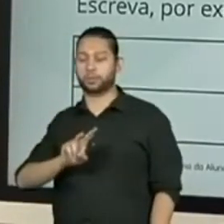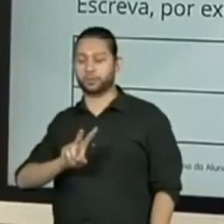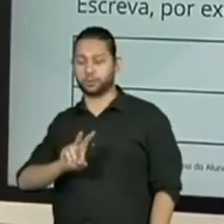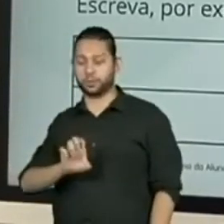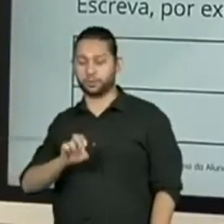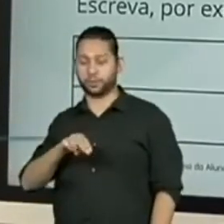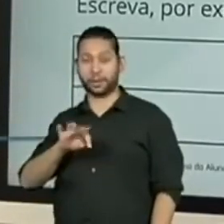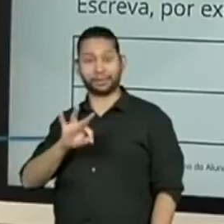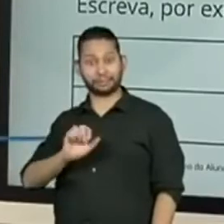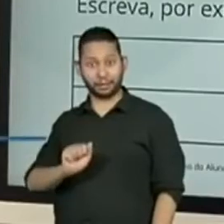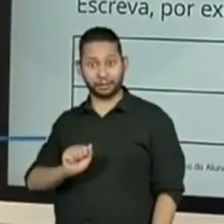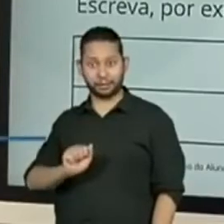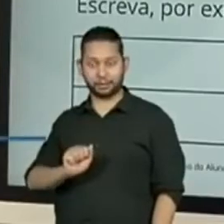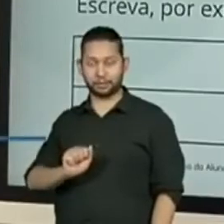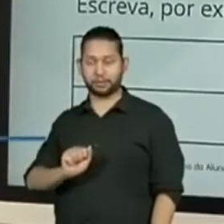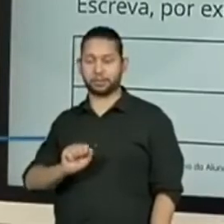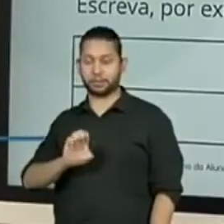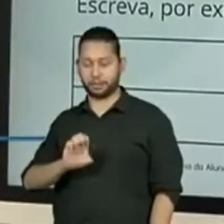98.